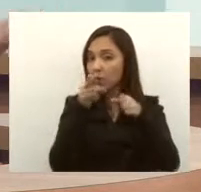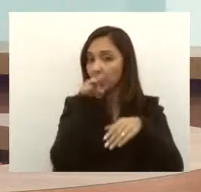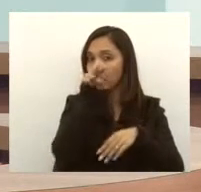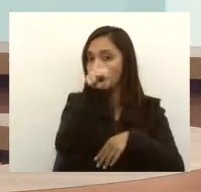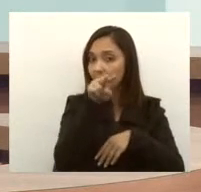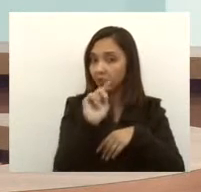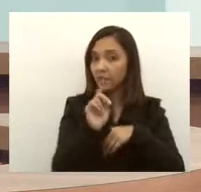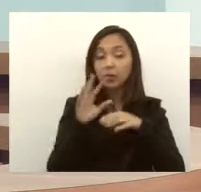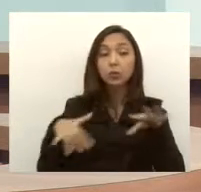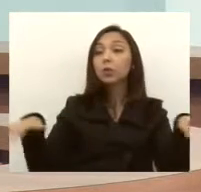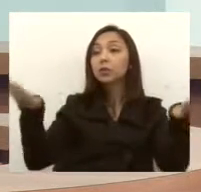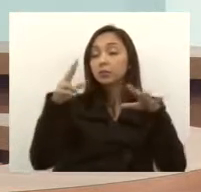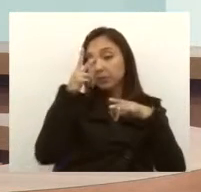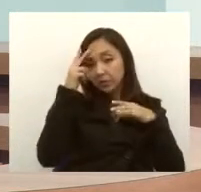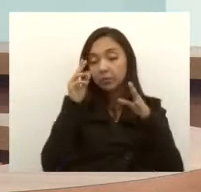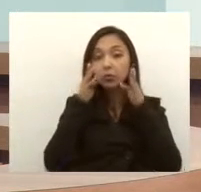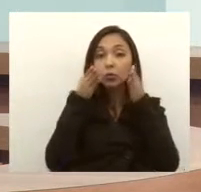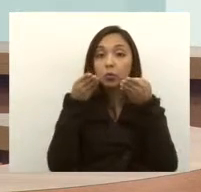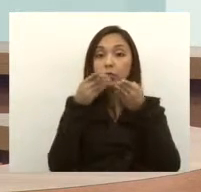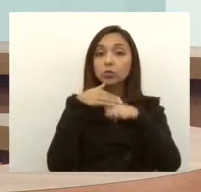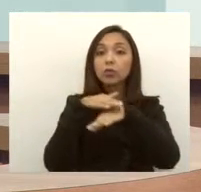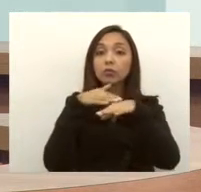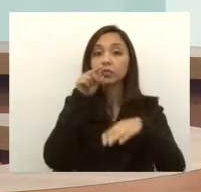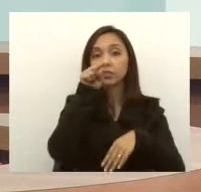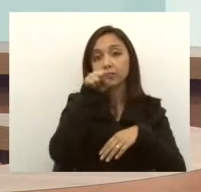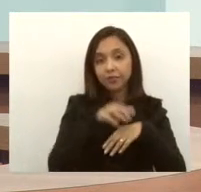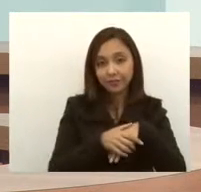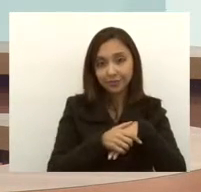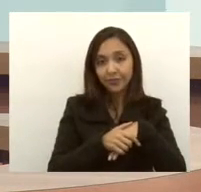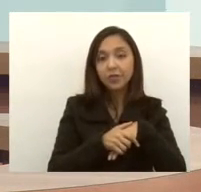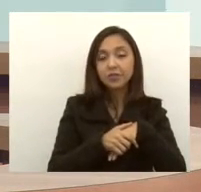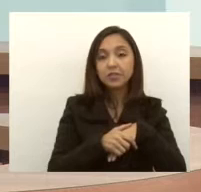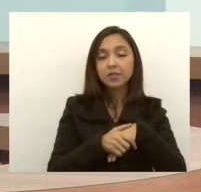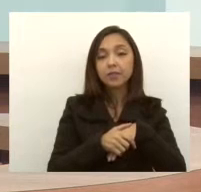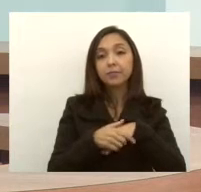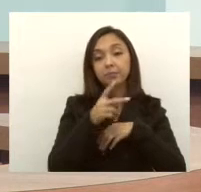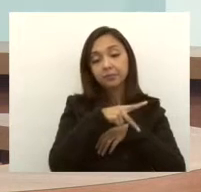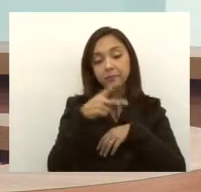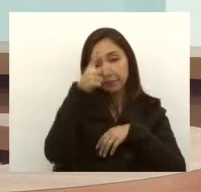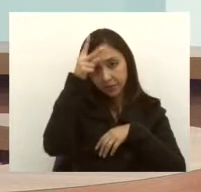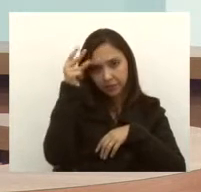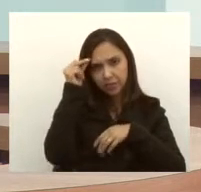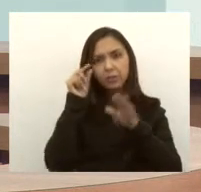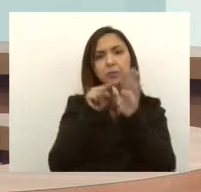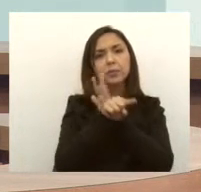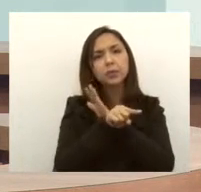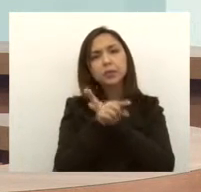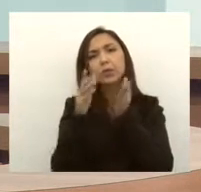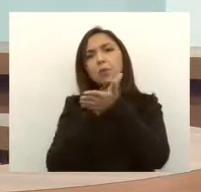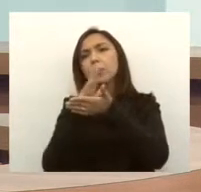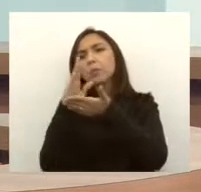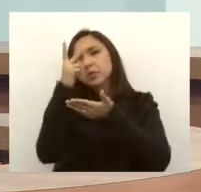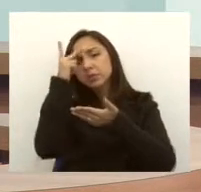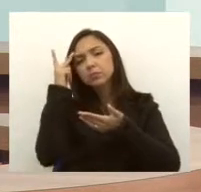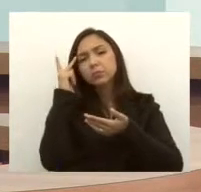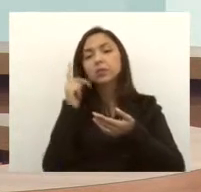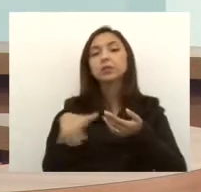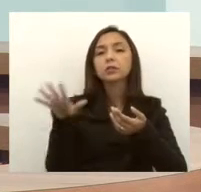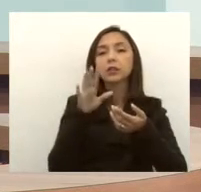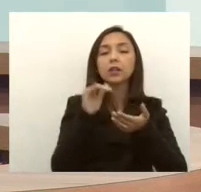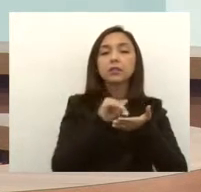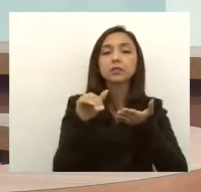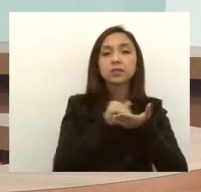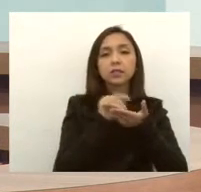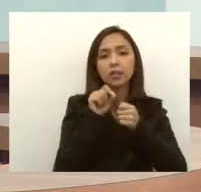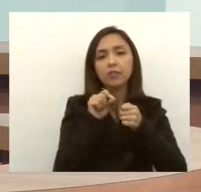para todo mundo que está aqui, mas hoje eu estou falando para o senhor. Né? Senhor prefeito, dá uma perguntadinha aí para algumas pessoas aí, que os seus secretários